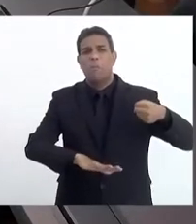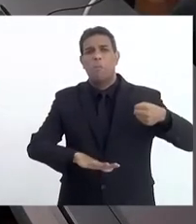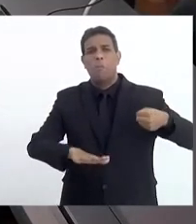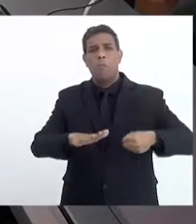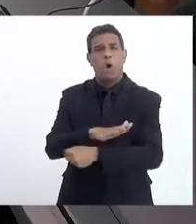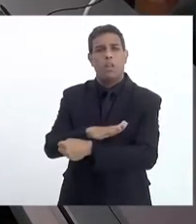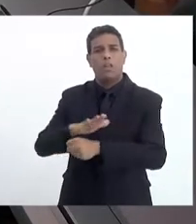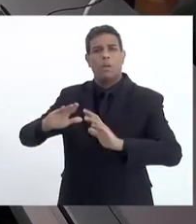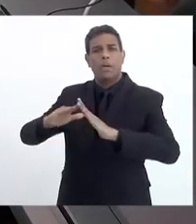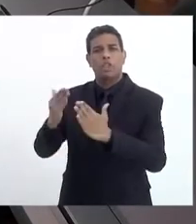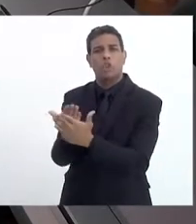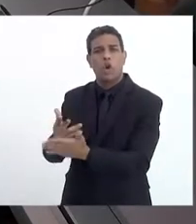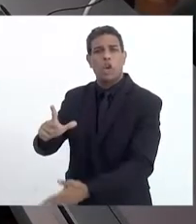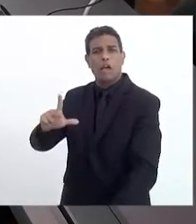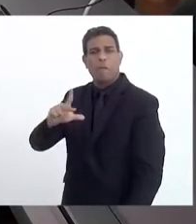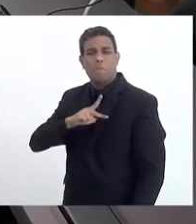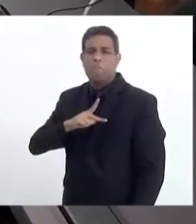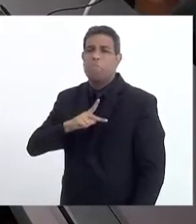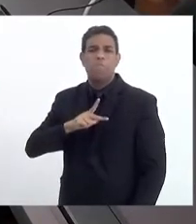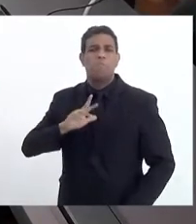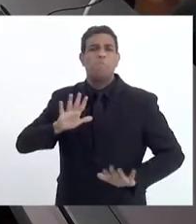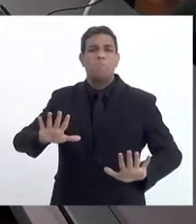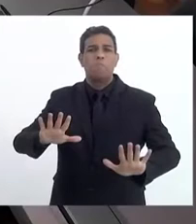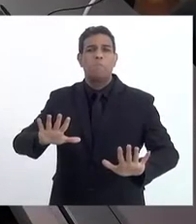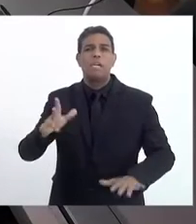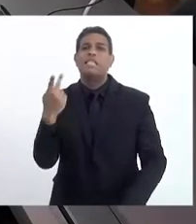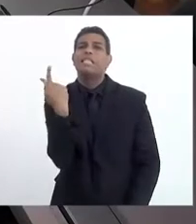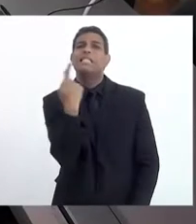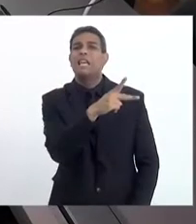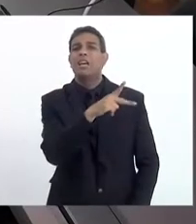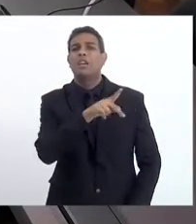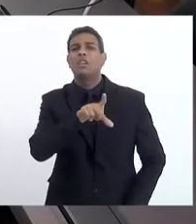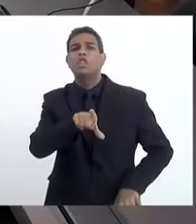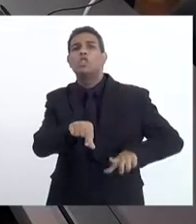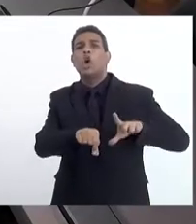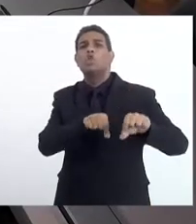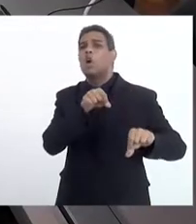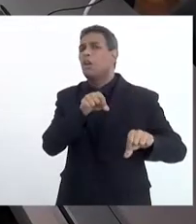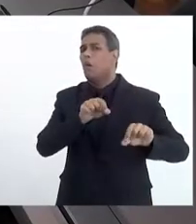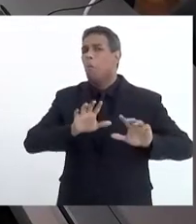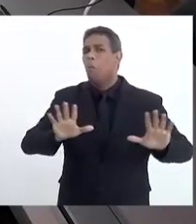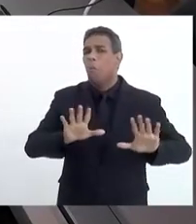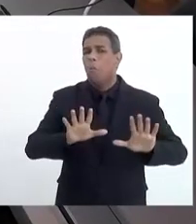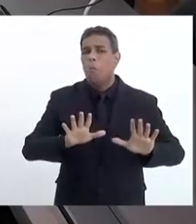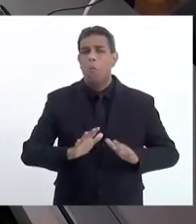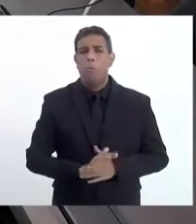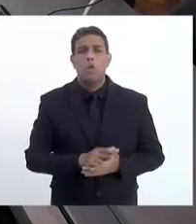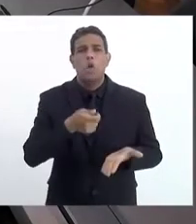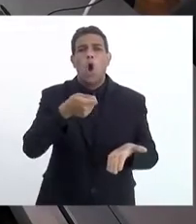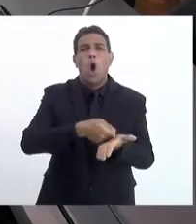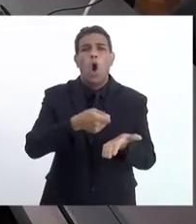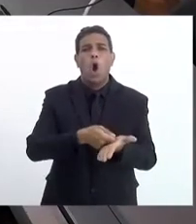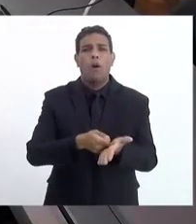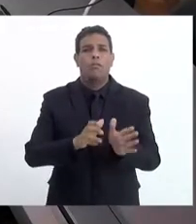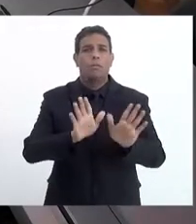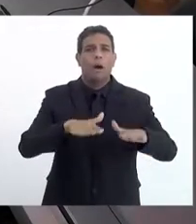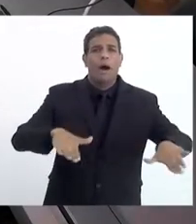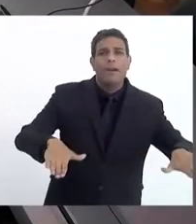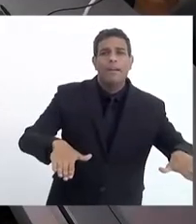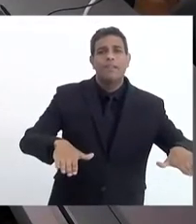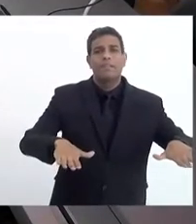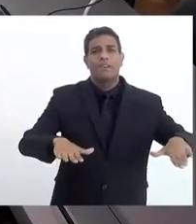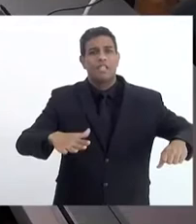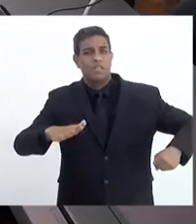religiosa ou um adulto se vai estudar numa escola religiosa, é por opção. Ela é paga para isso. Então, a criança que estuda numa escola